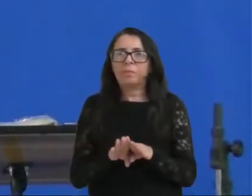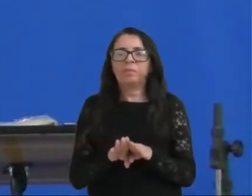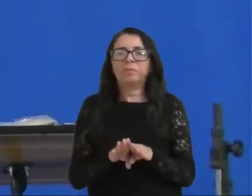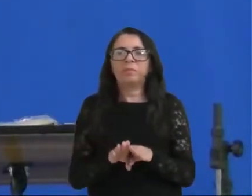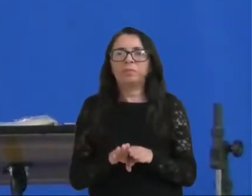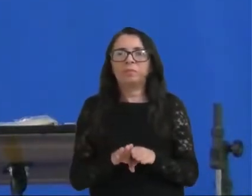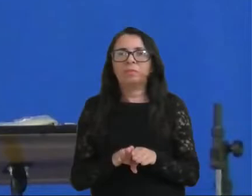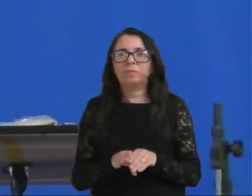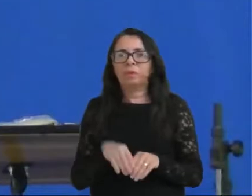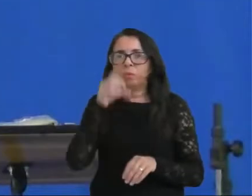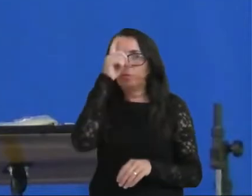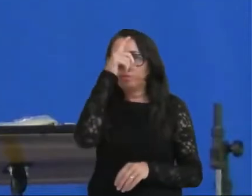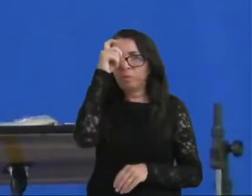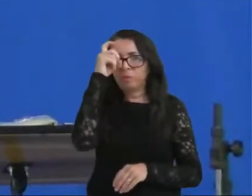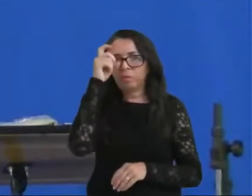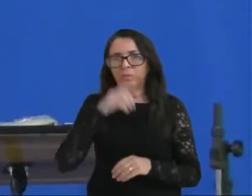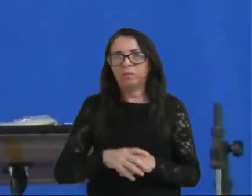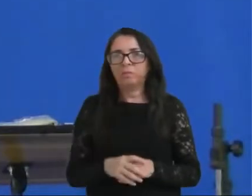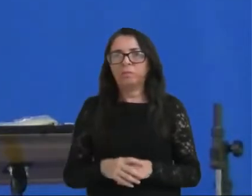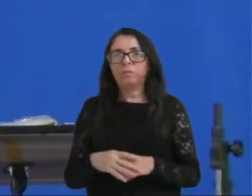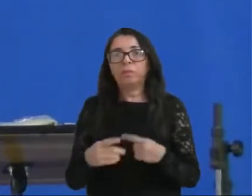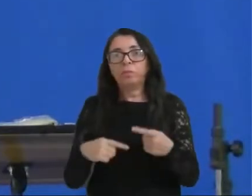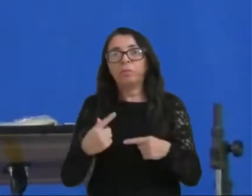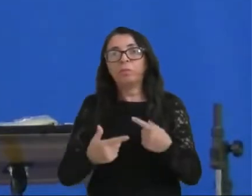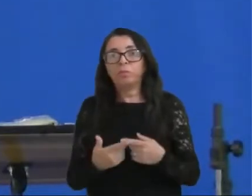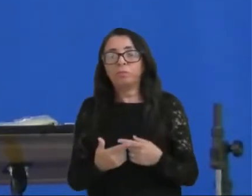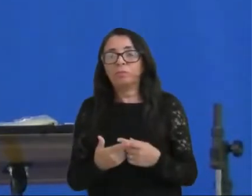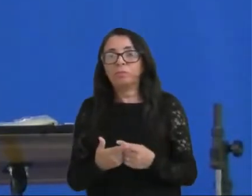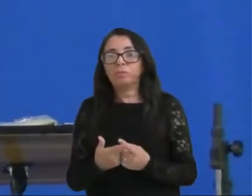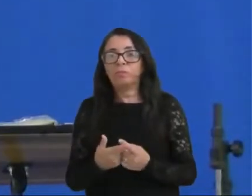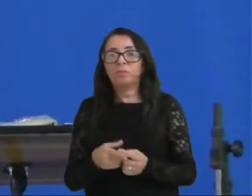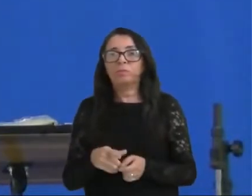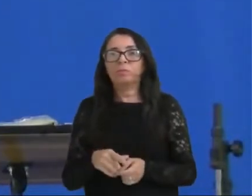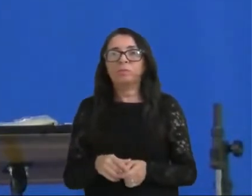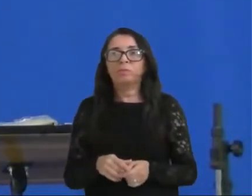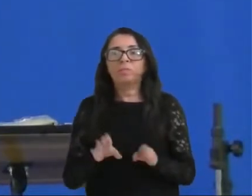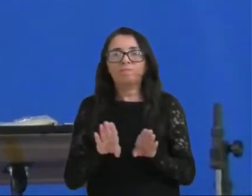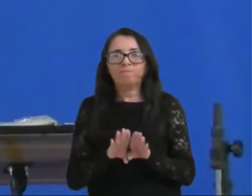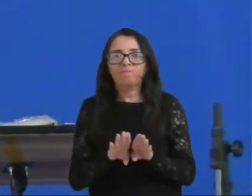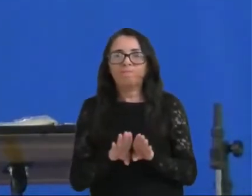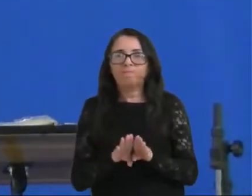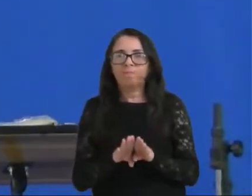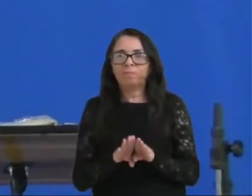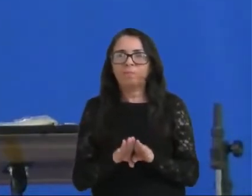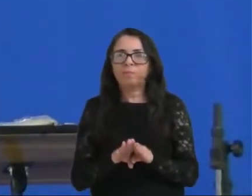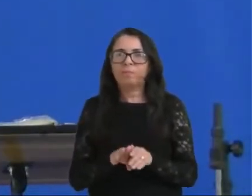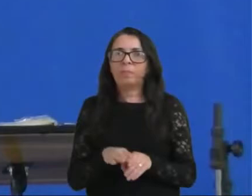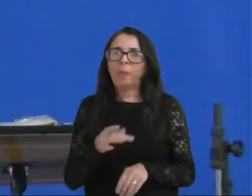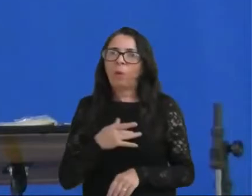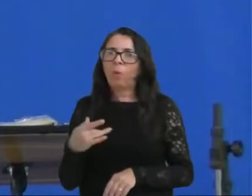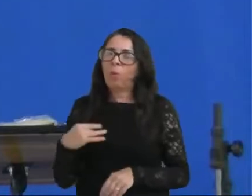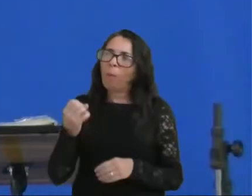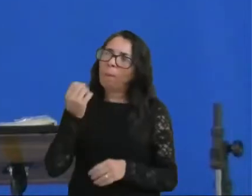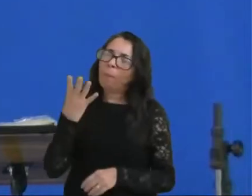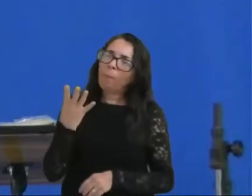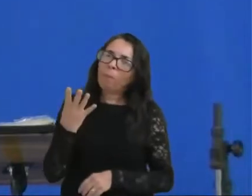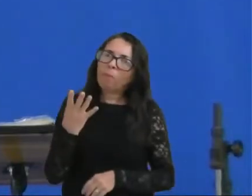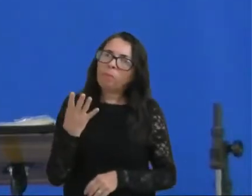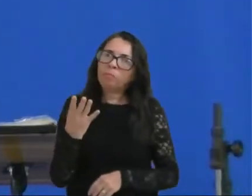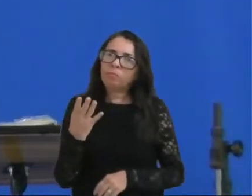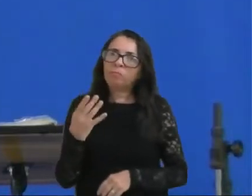é grave. E temos alguns irmãos também que não pertencem aqui à nossa igreja, mas mora aqui perto de